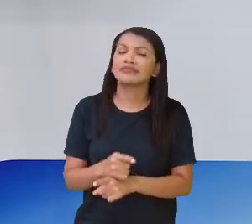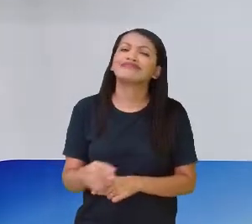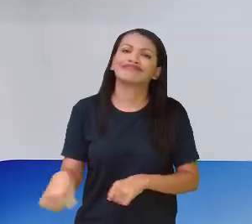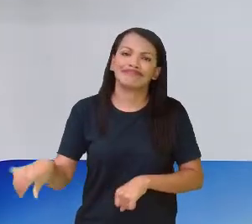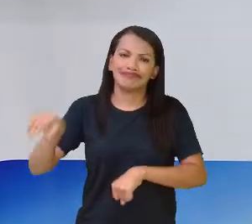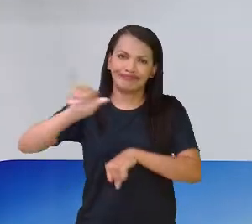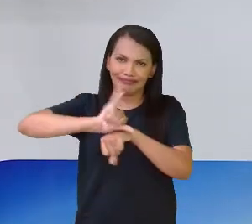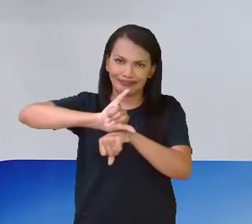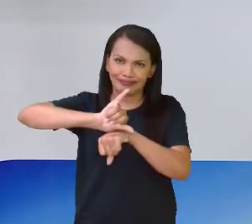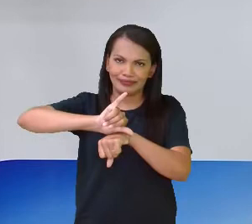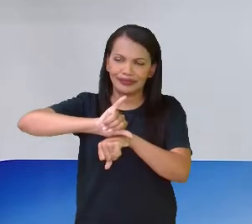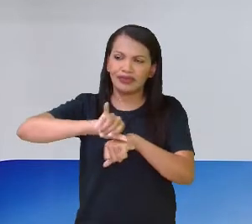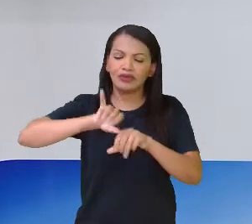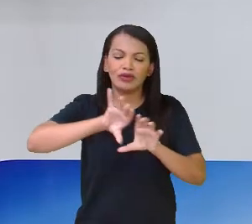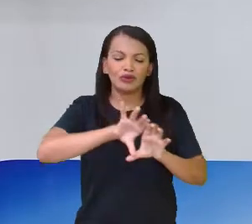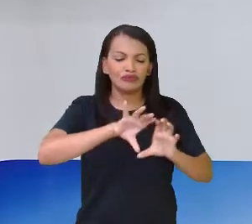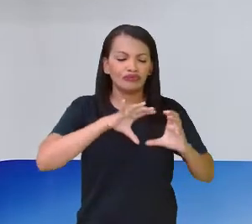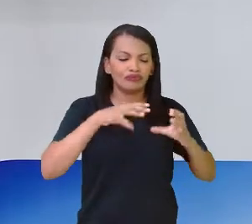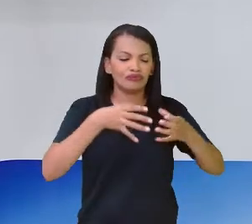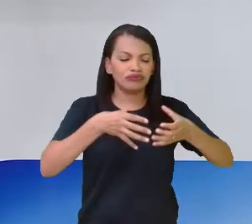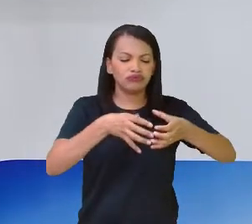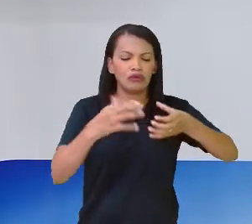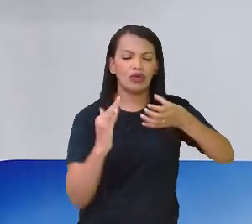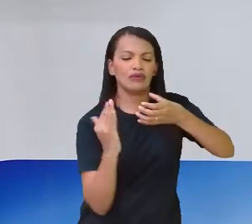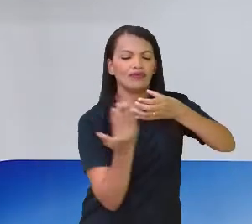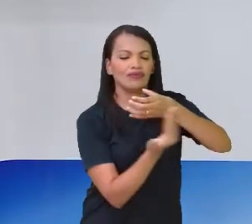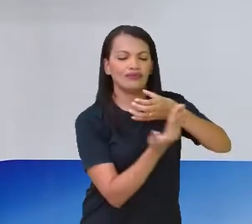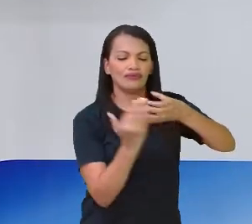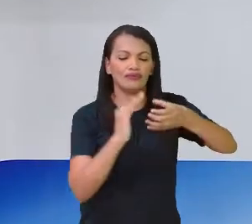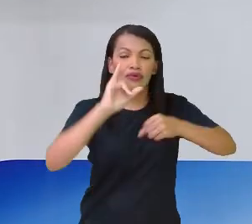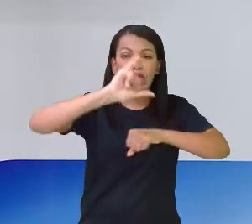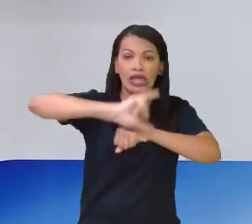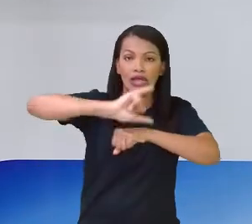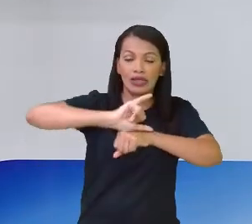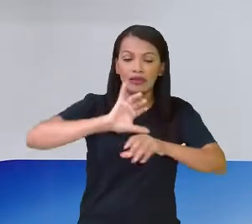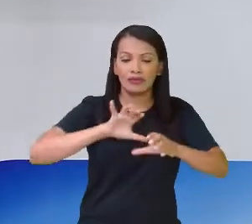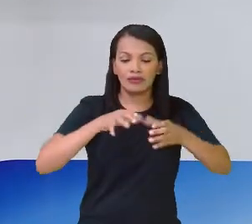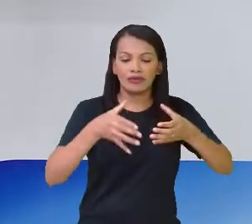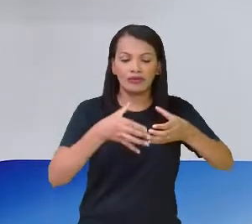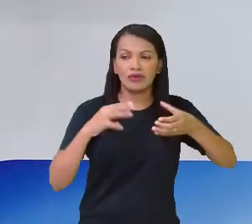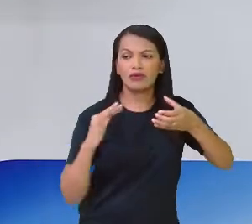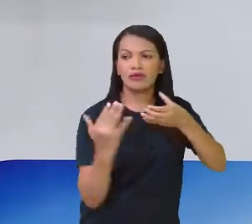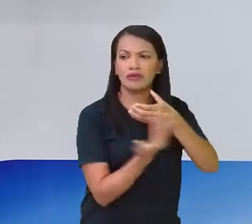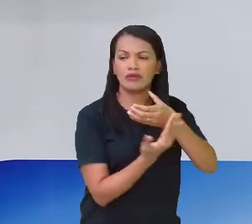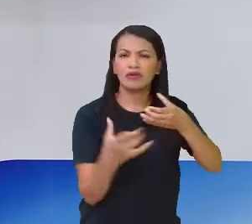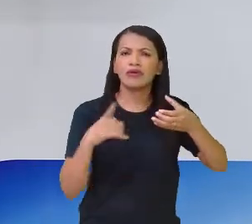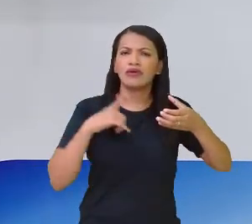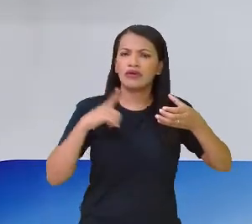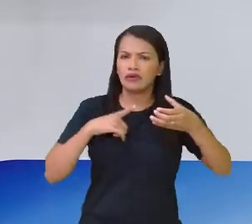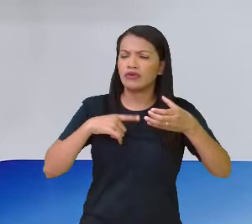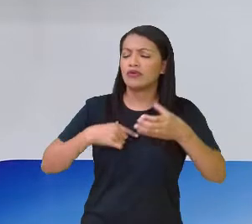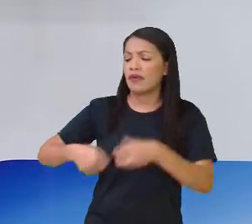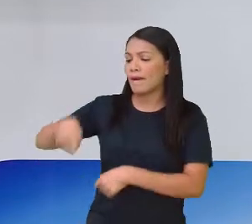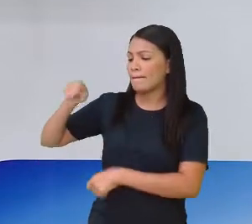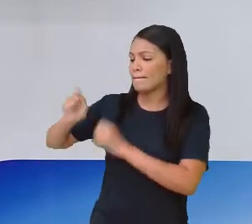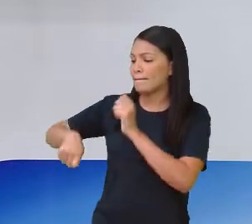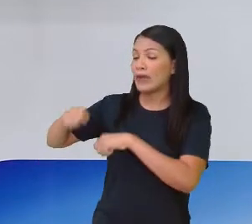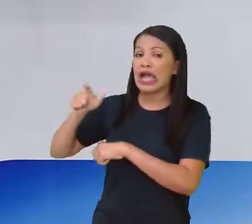alumínio, né? Feita de alumínio. E aí tem um som, aqui nós temos o grave, né?